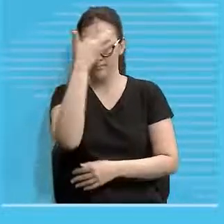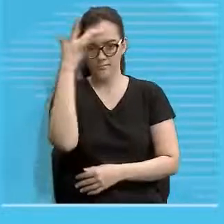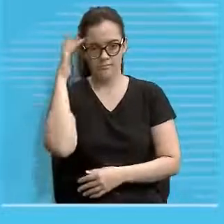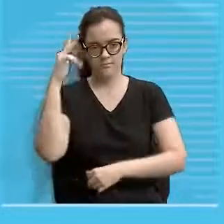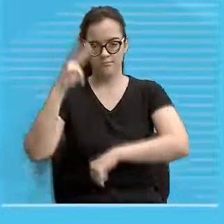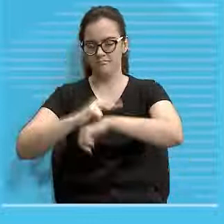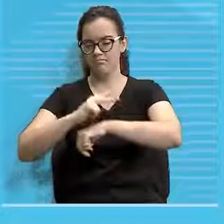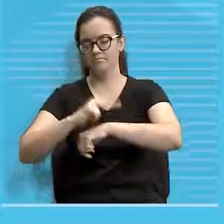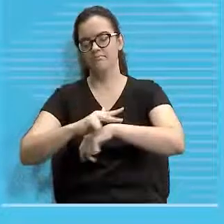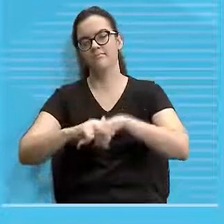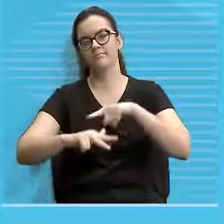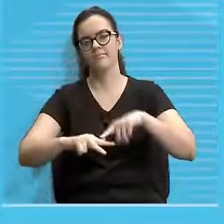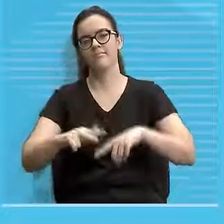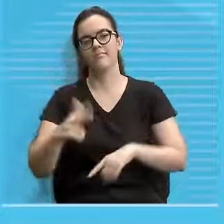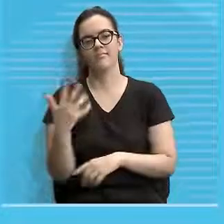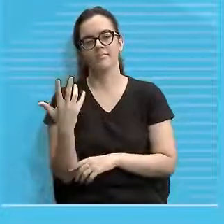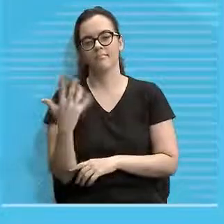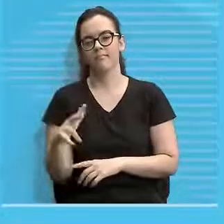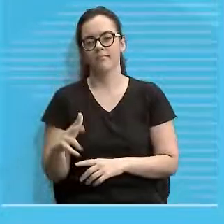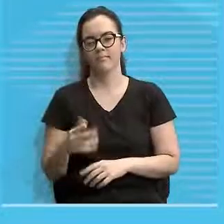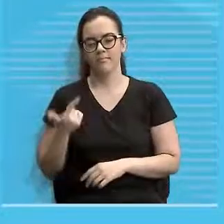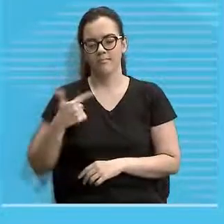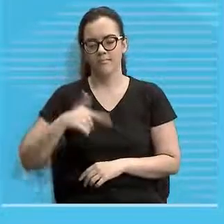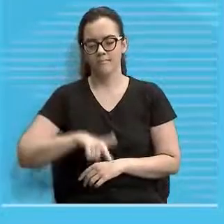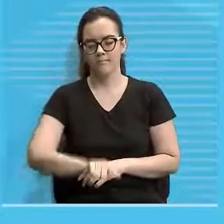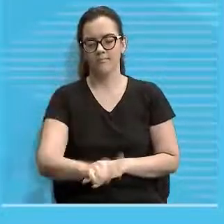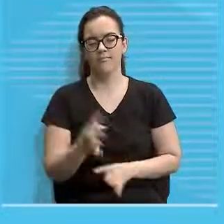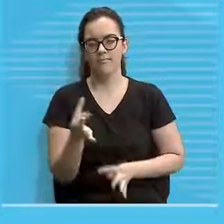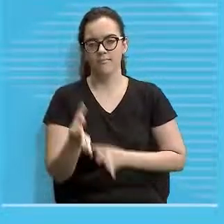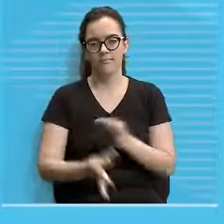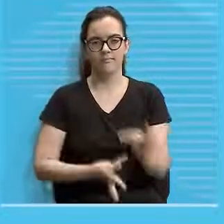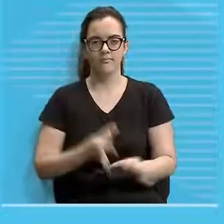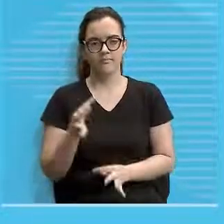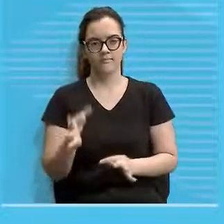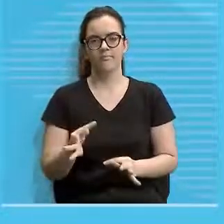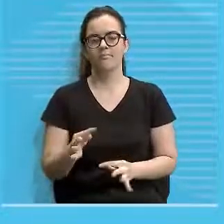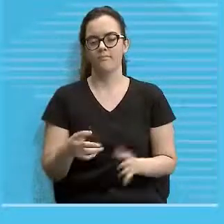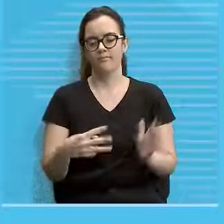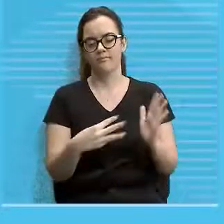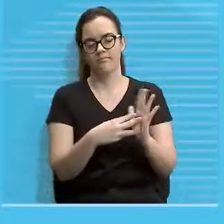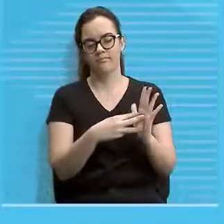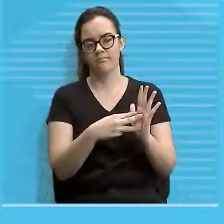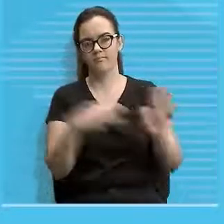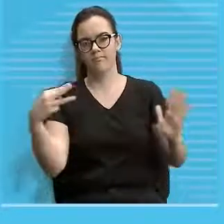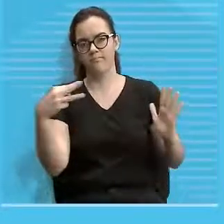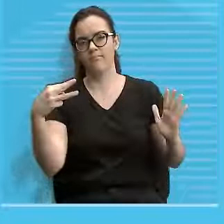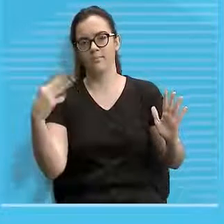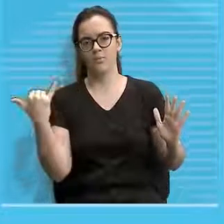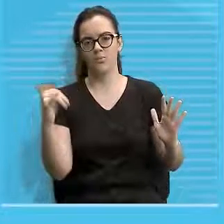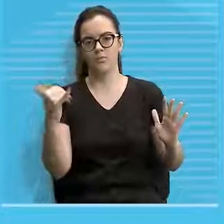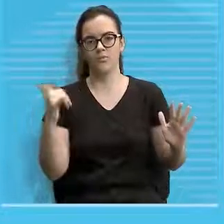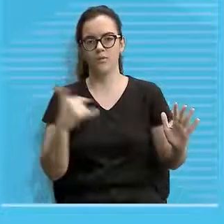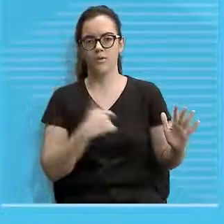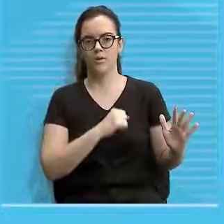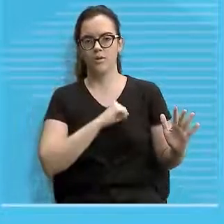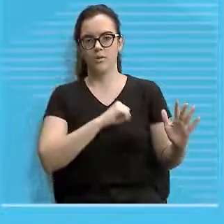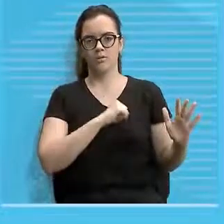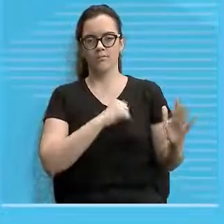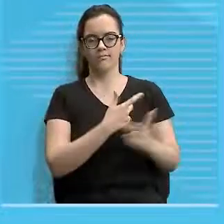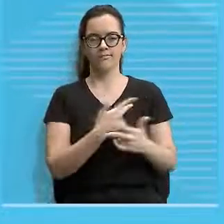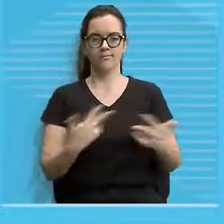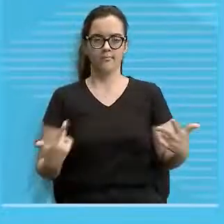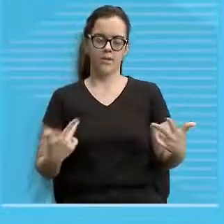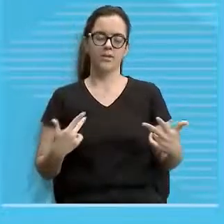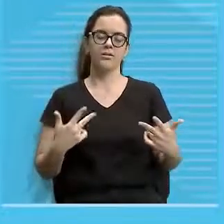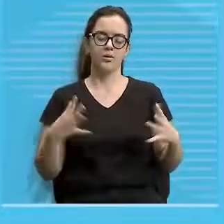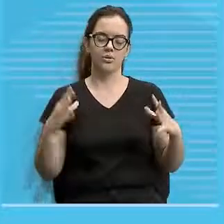são valores morais, né? A gente precisa entender isso, né? E os valores morais é o quê? São